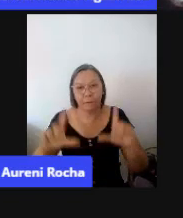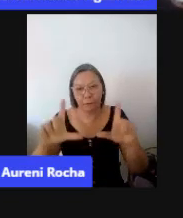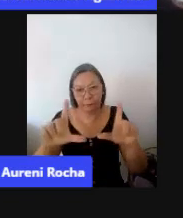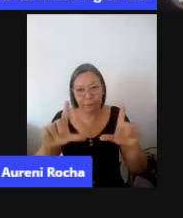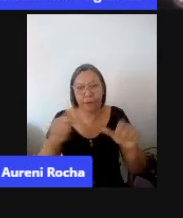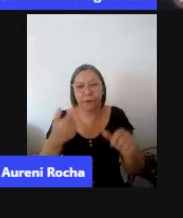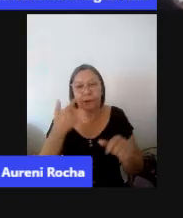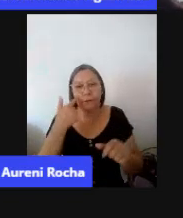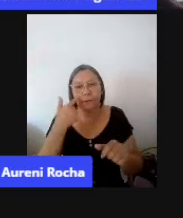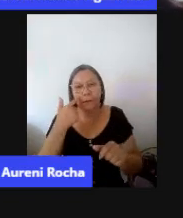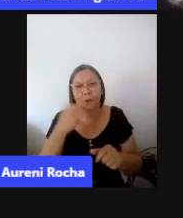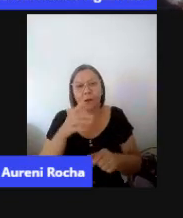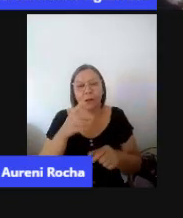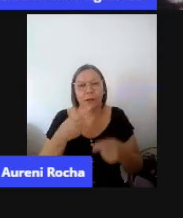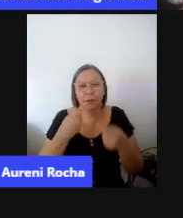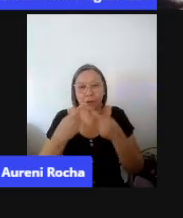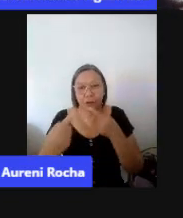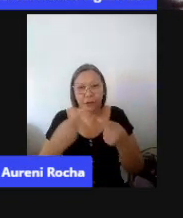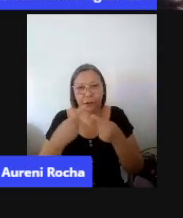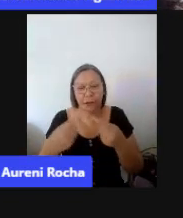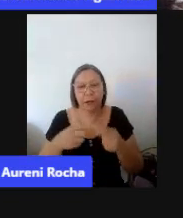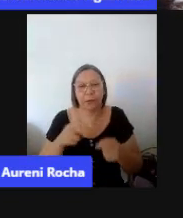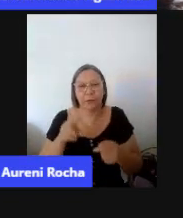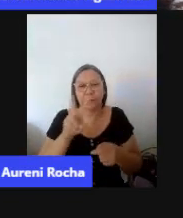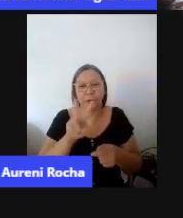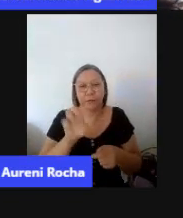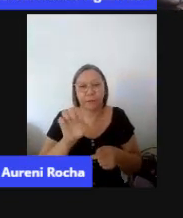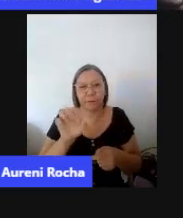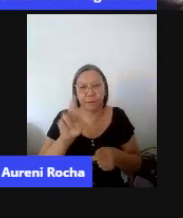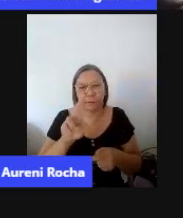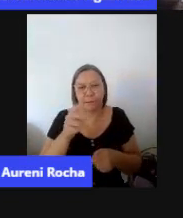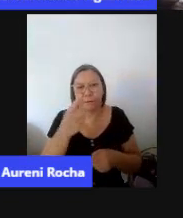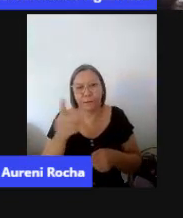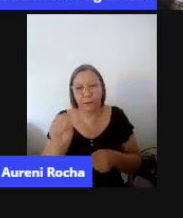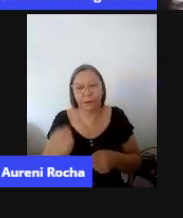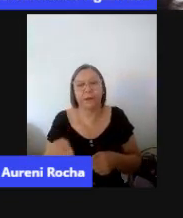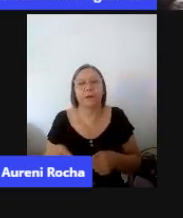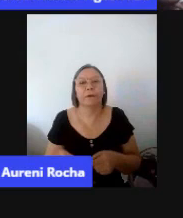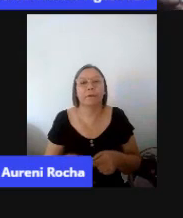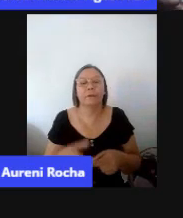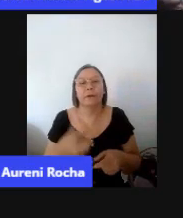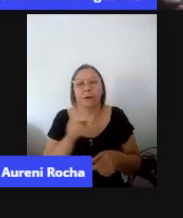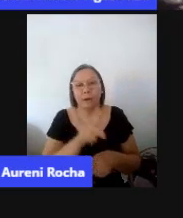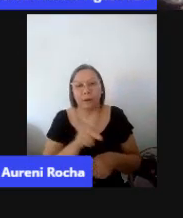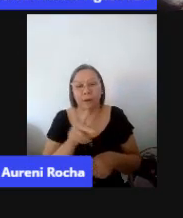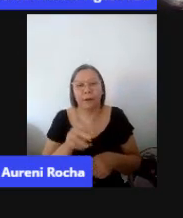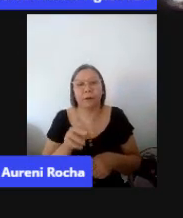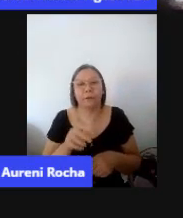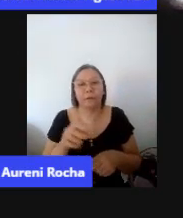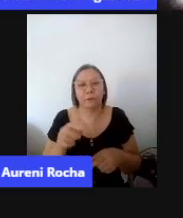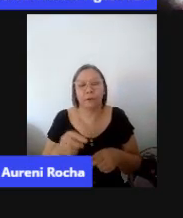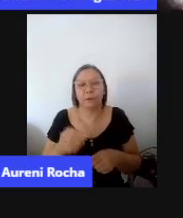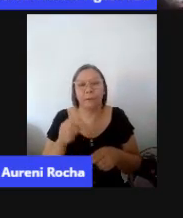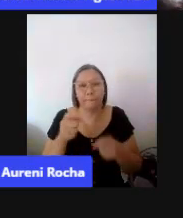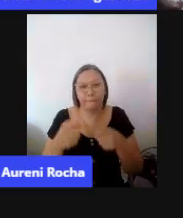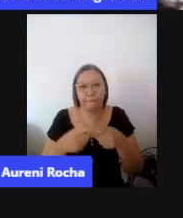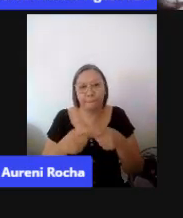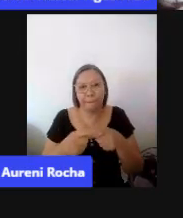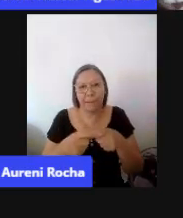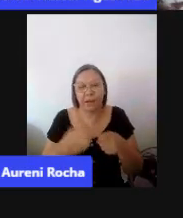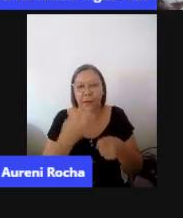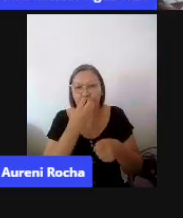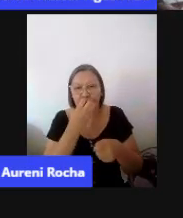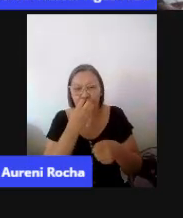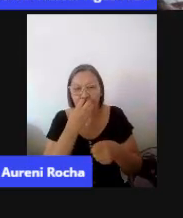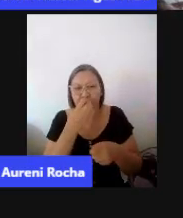de verão, vida selvagem. Então, o veterinário do ICAS, que é o Danilo, um dos veterinários, ele participou contando um pouquinho